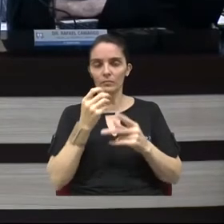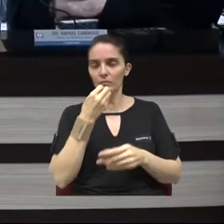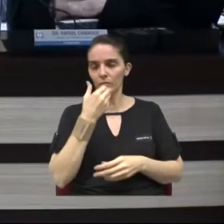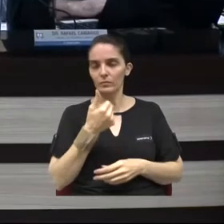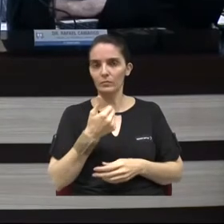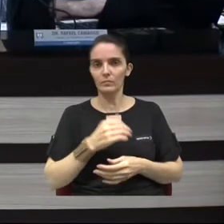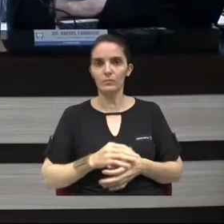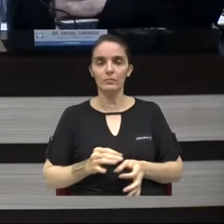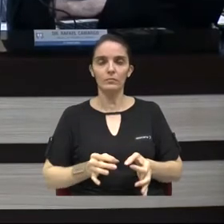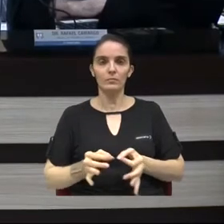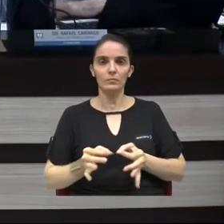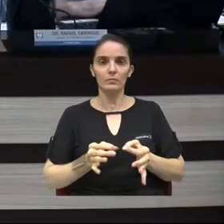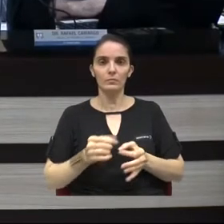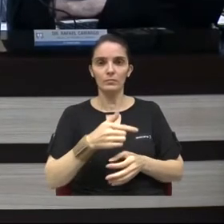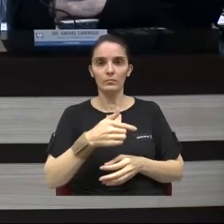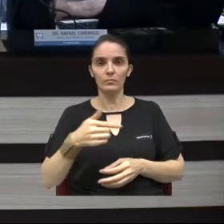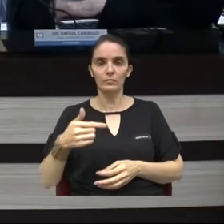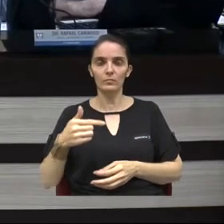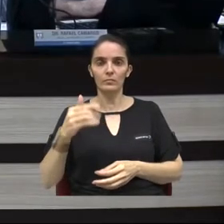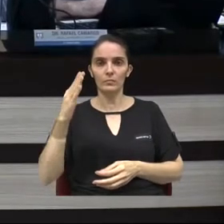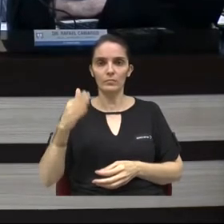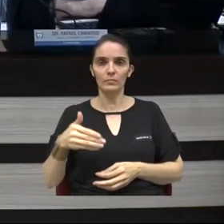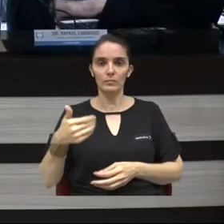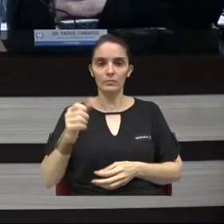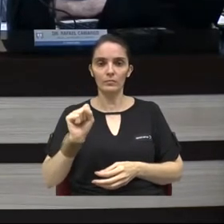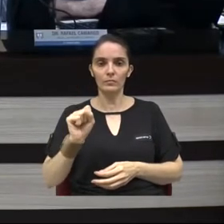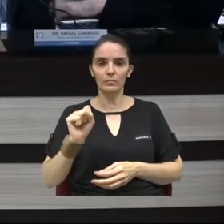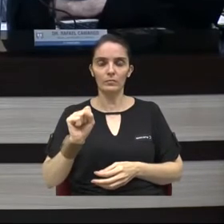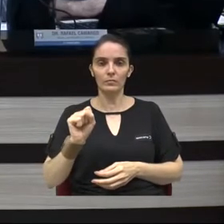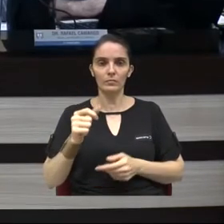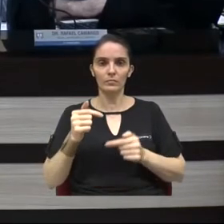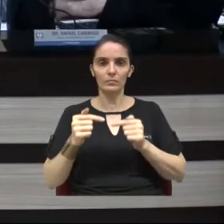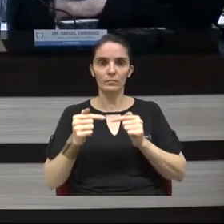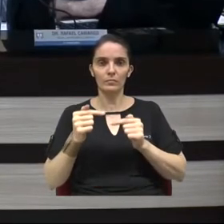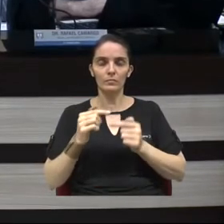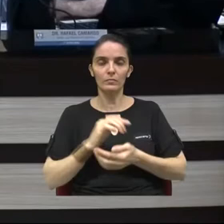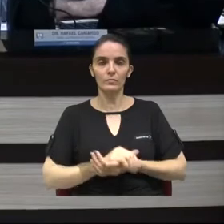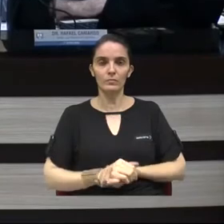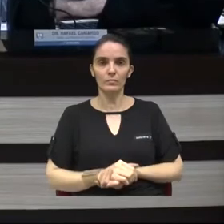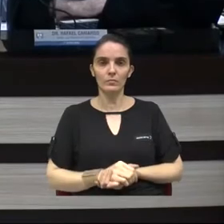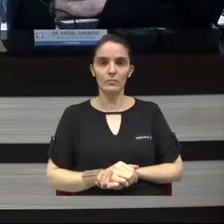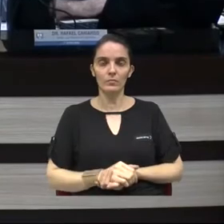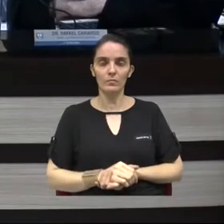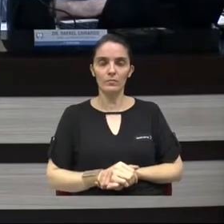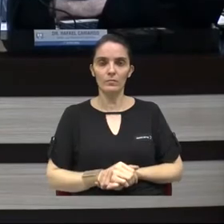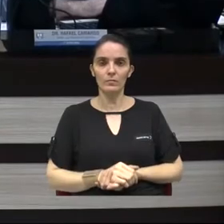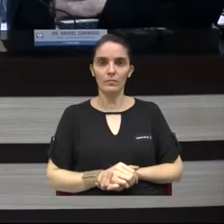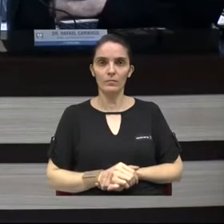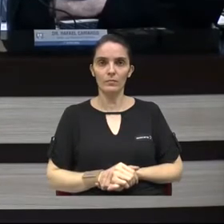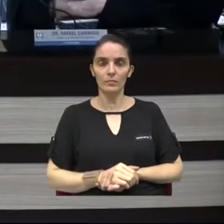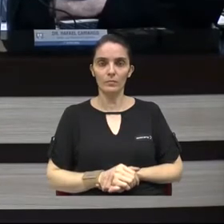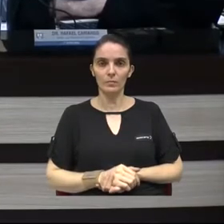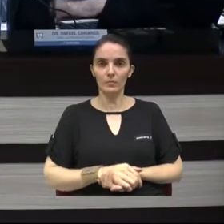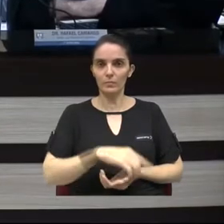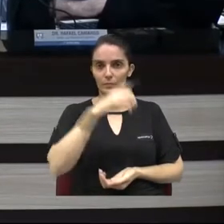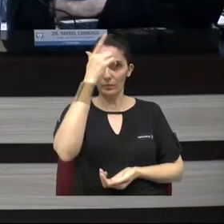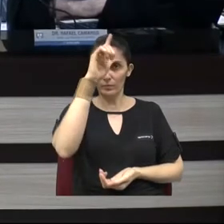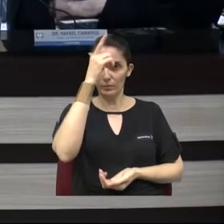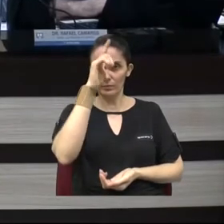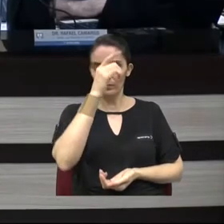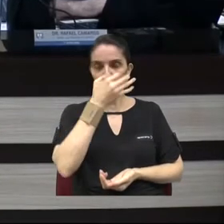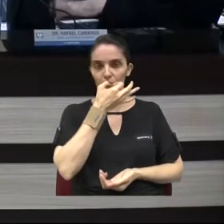O projeto 22/2018 está em discussão. Eu quero discutir, senhor presidente. Com a palavra,